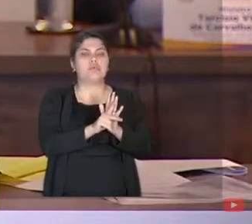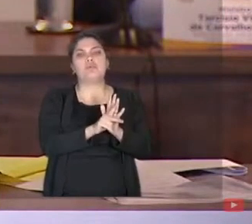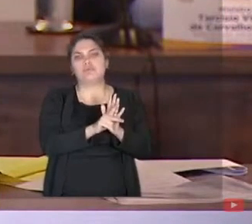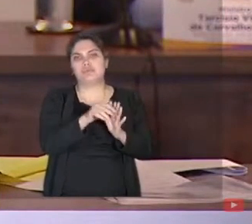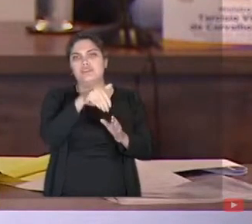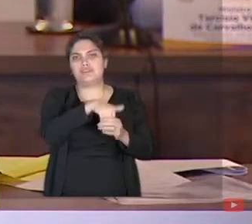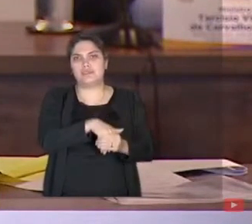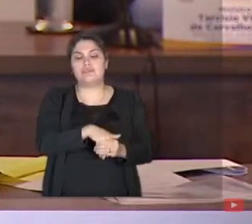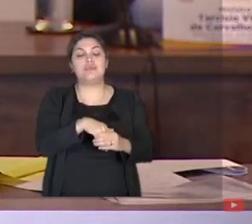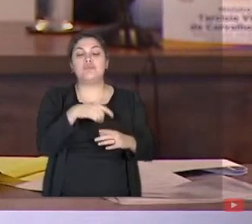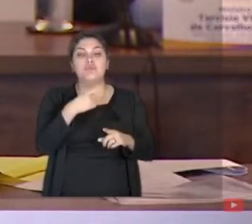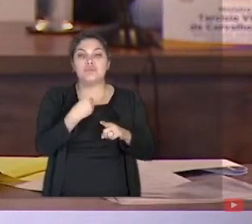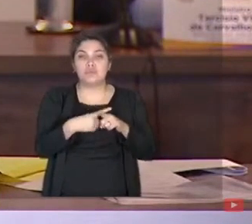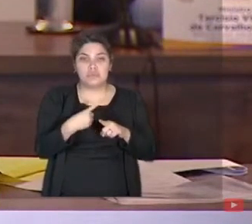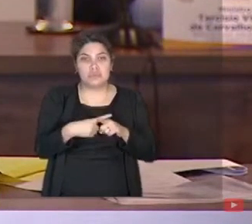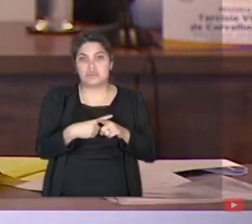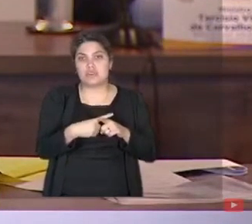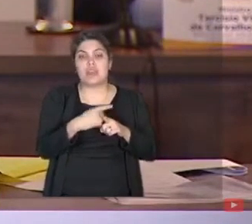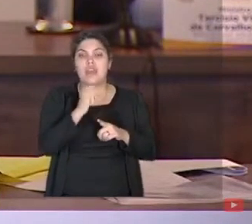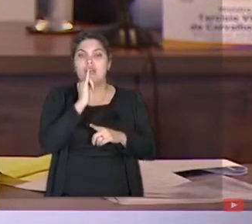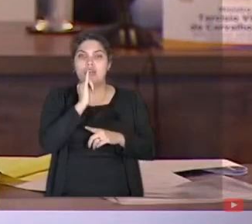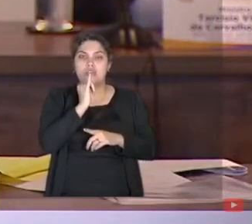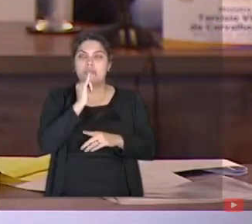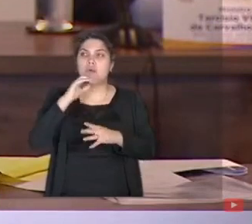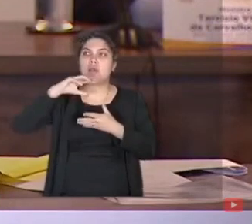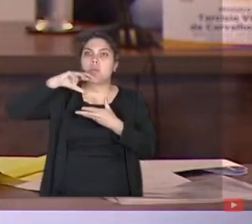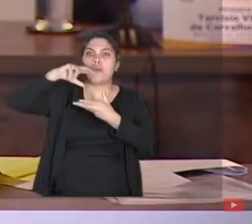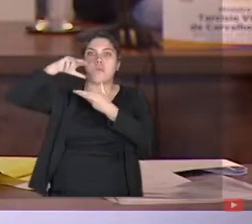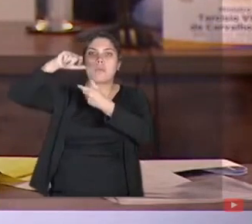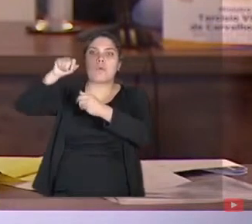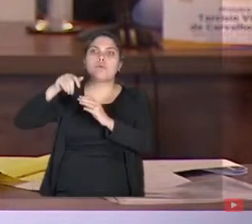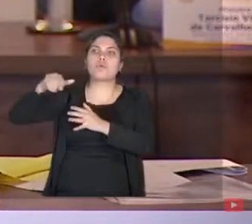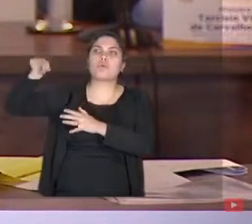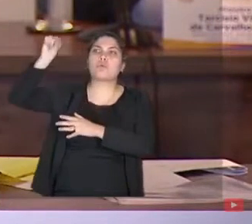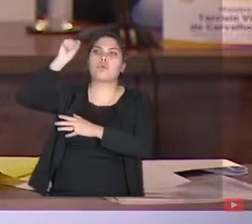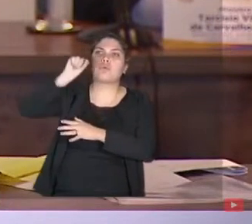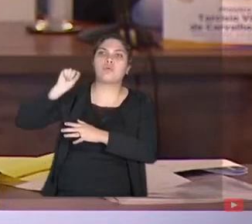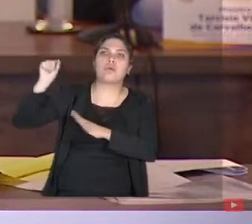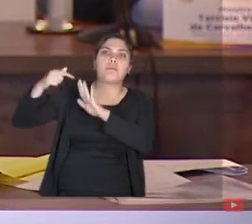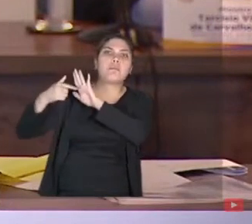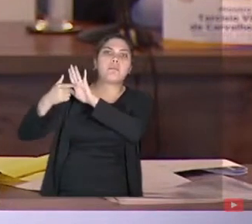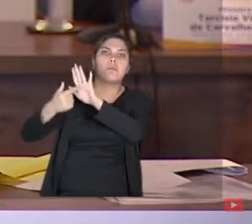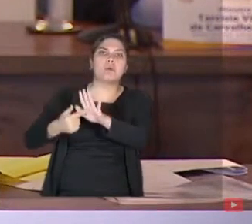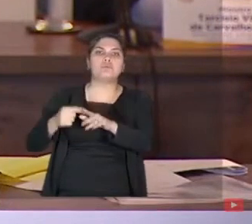eleições. Porque, como os exemplos mundiais demonstram,